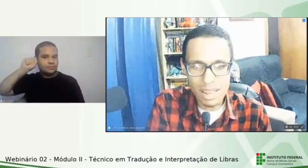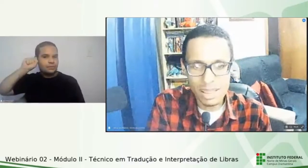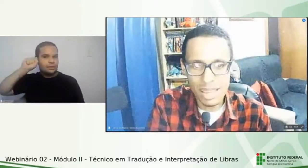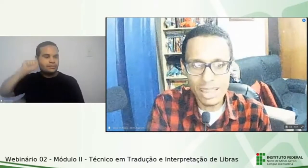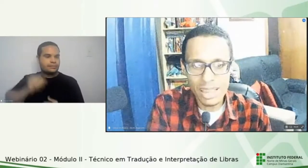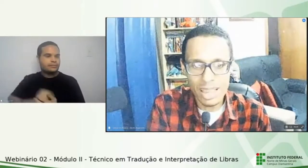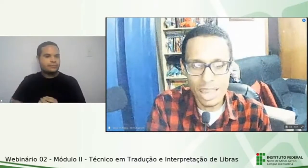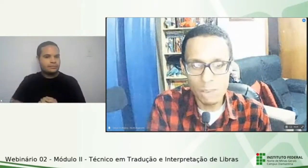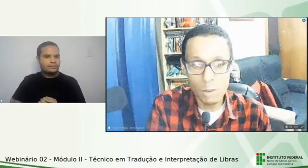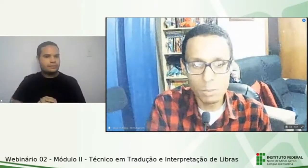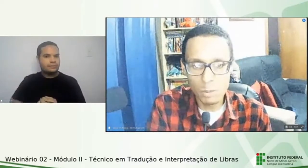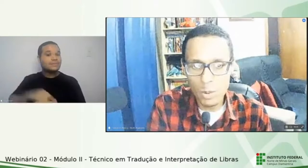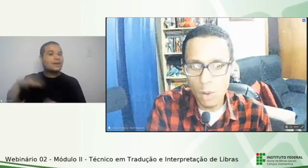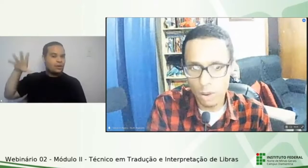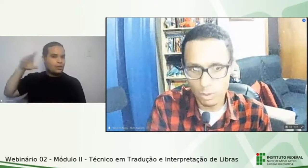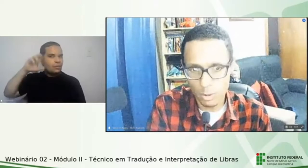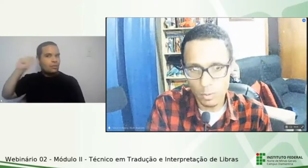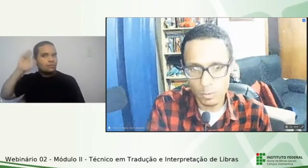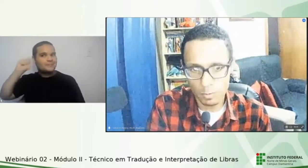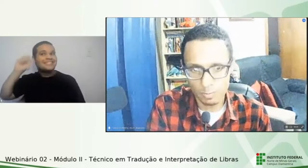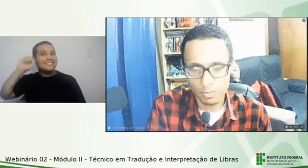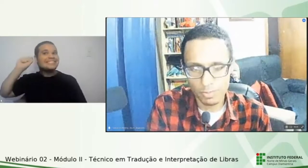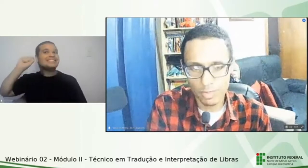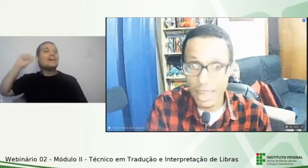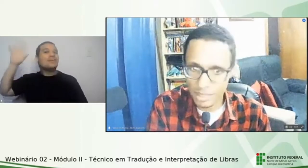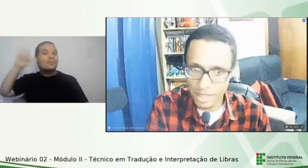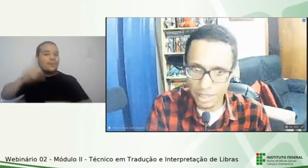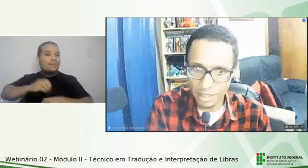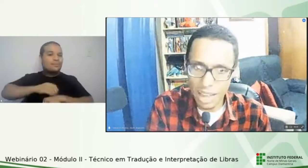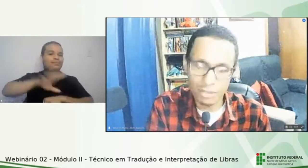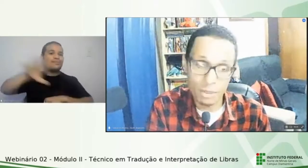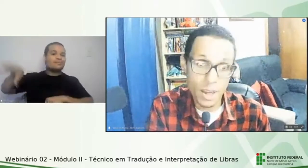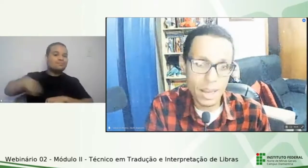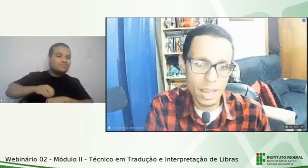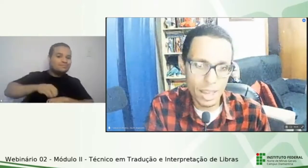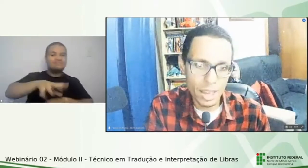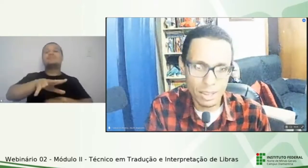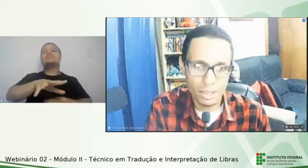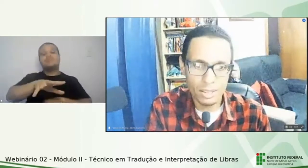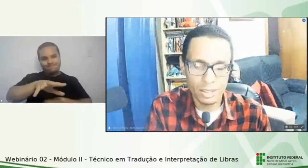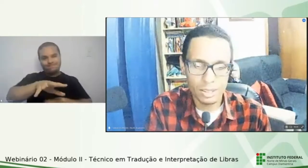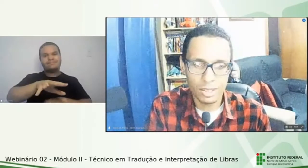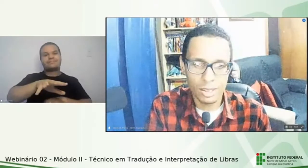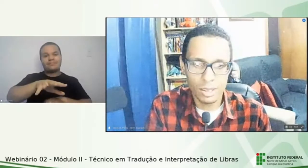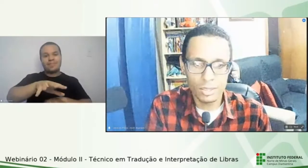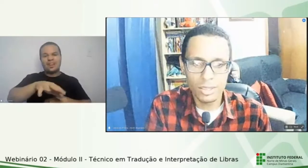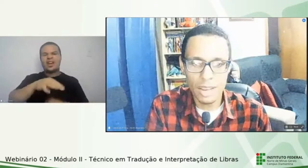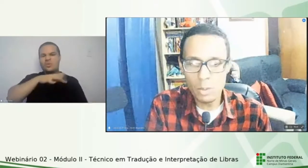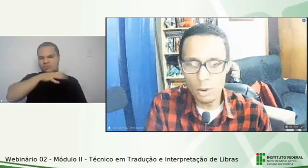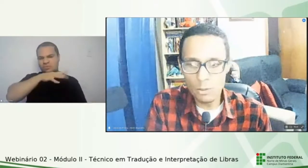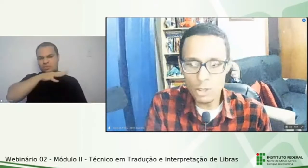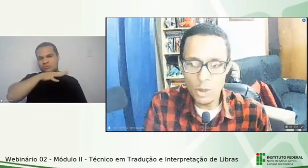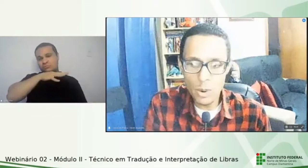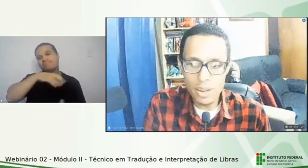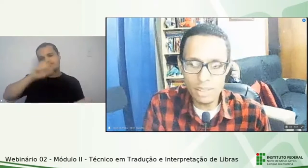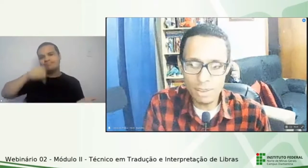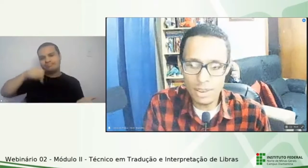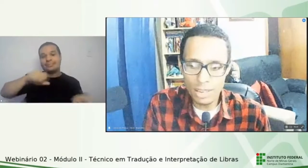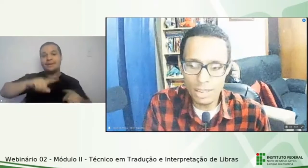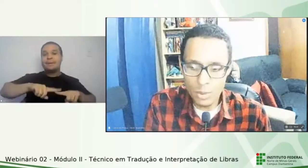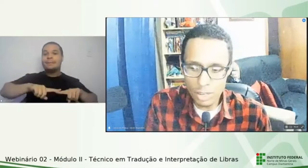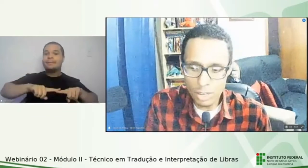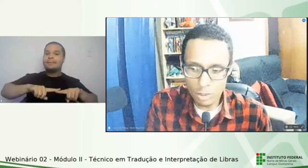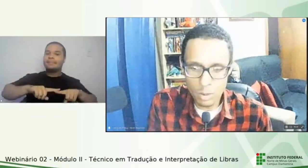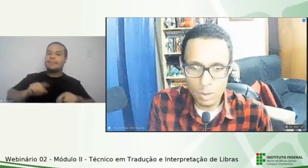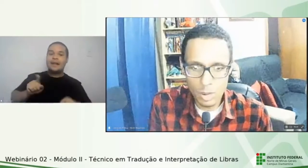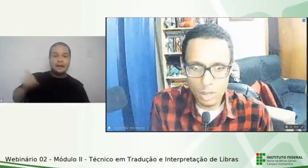para quem é o meu público-alvo. É desagradável? É. Será que o professor ele está